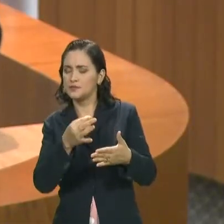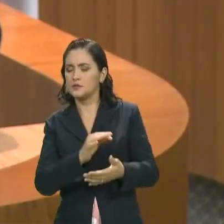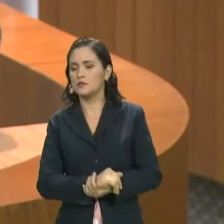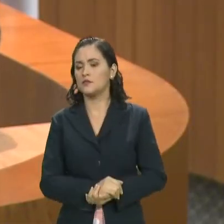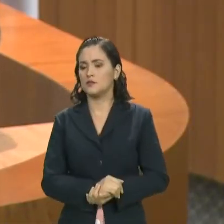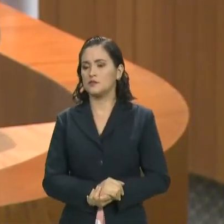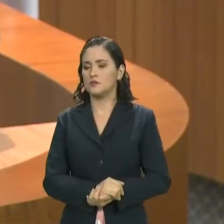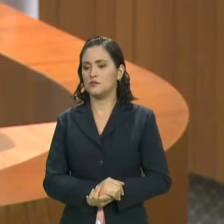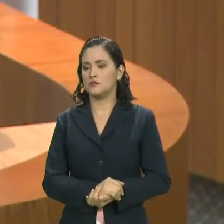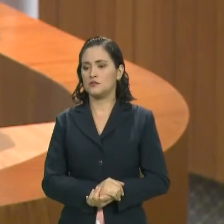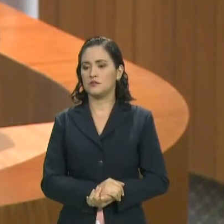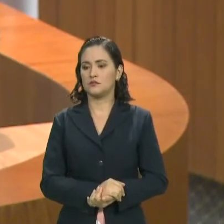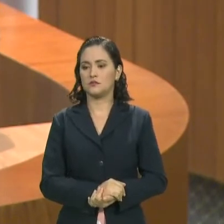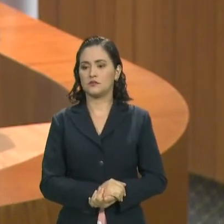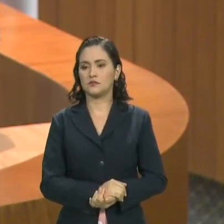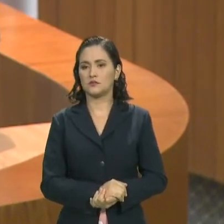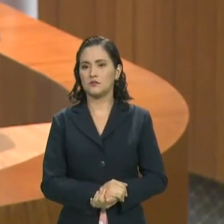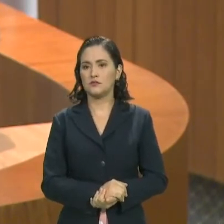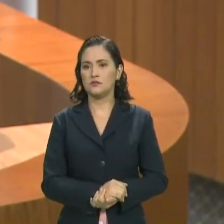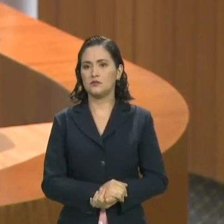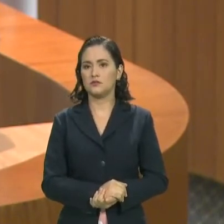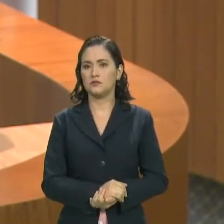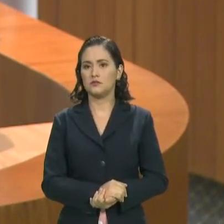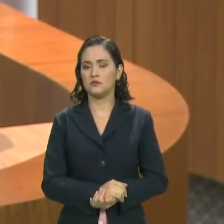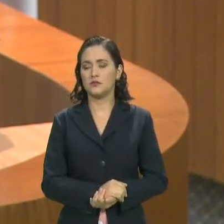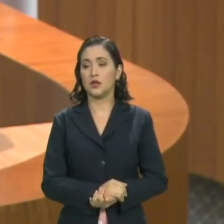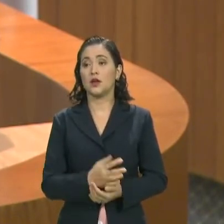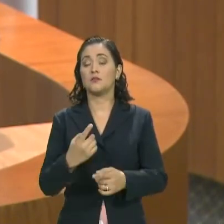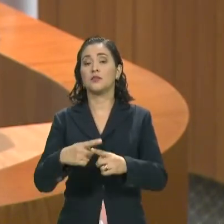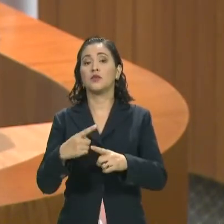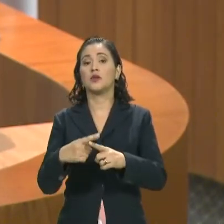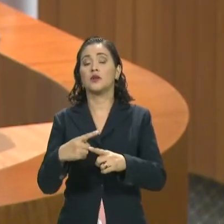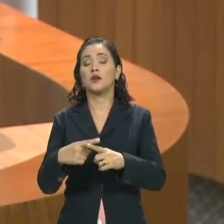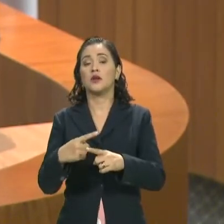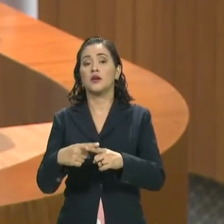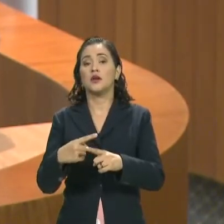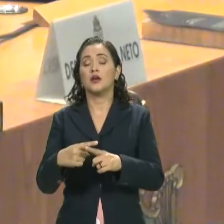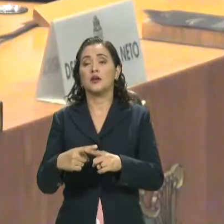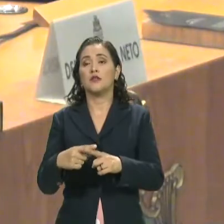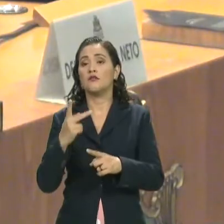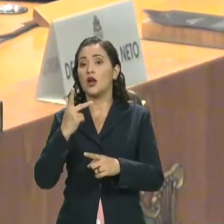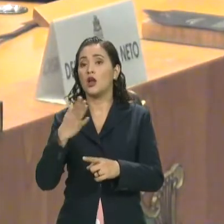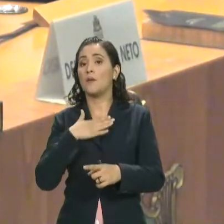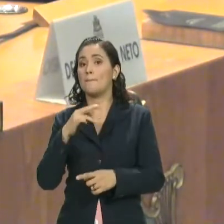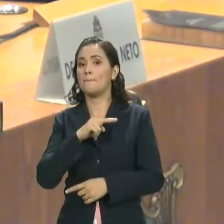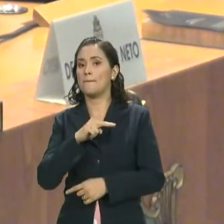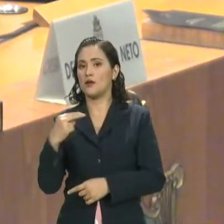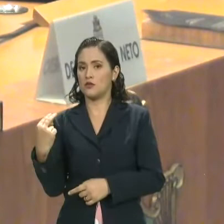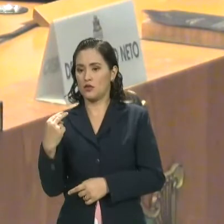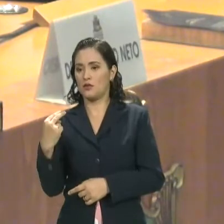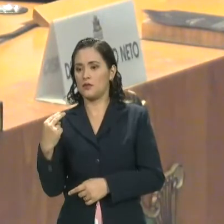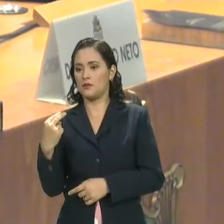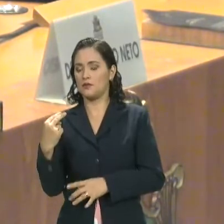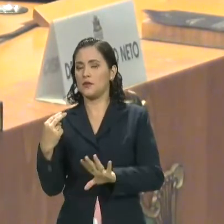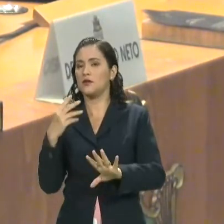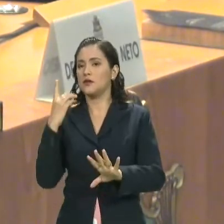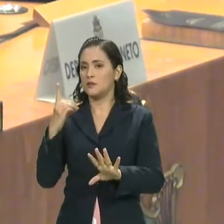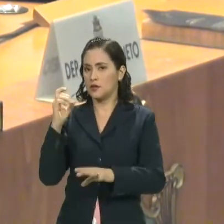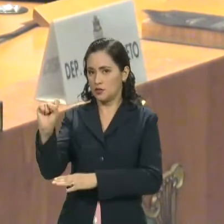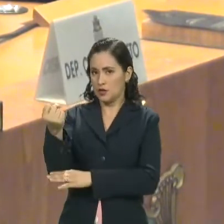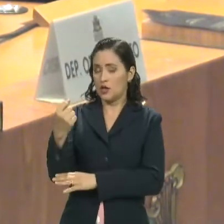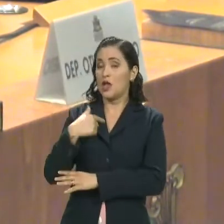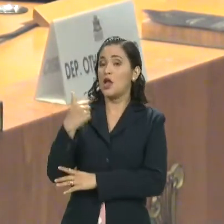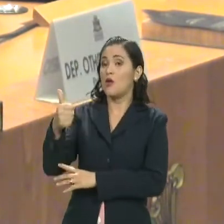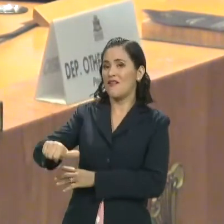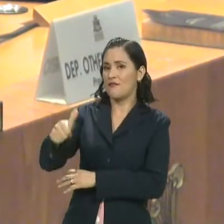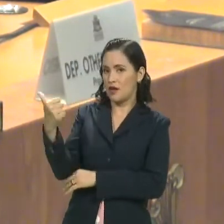presidente. Questão de ordem porque eu fui citado. É diferente, eu não estou pedindo a parte. Deputado Duarte, eu vou analisar o seu pedido de questão de ordem,